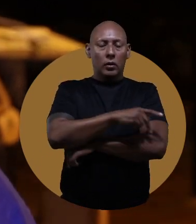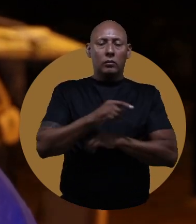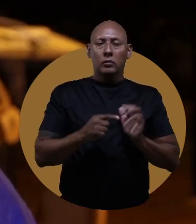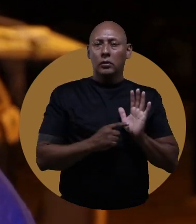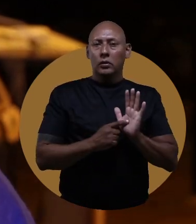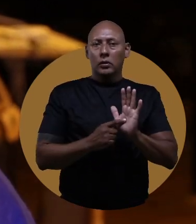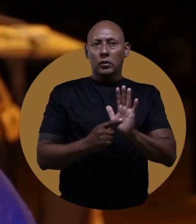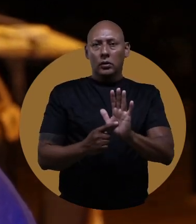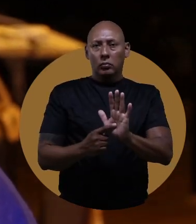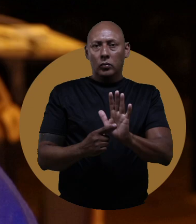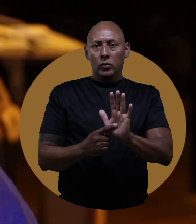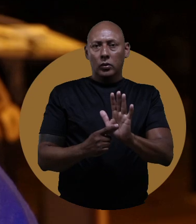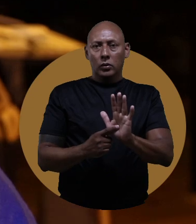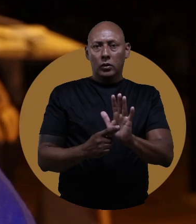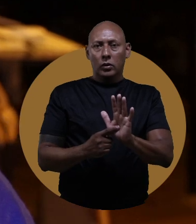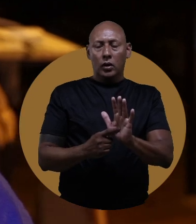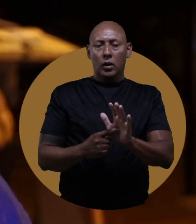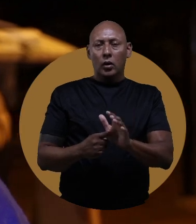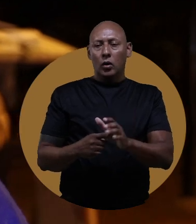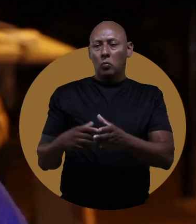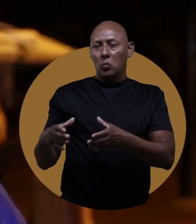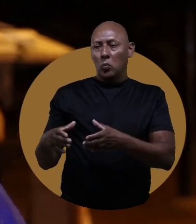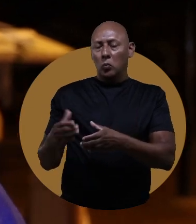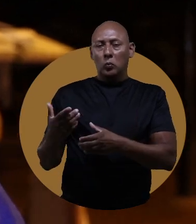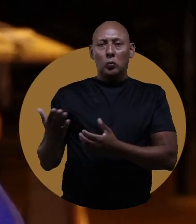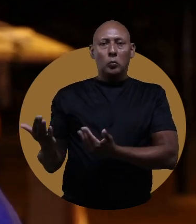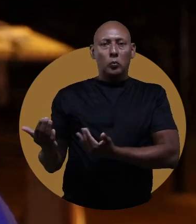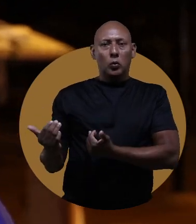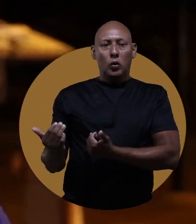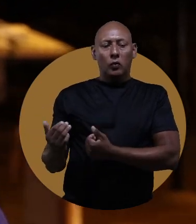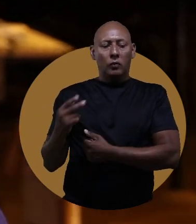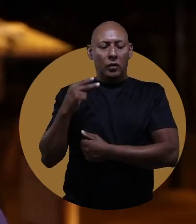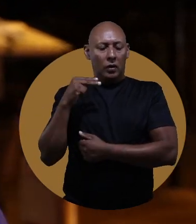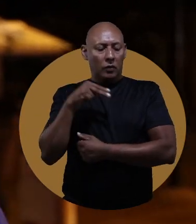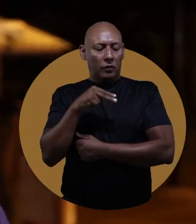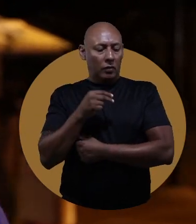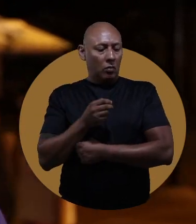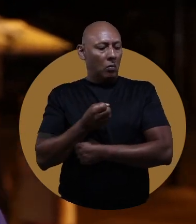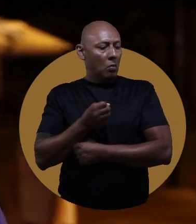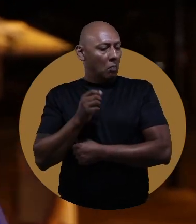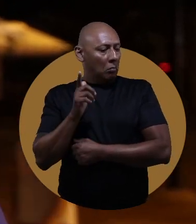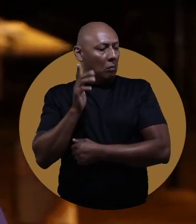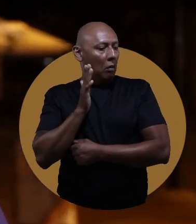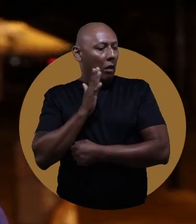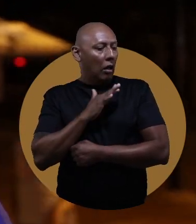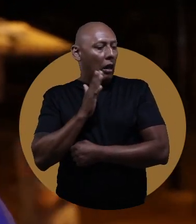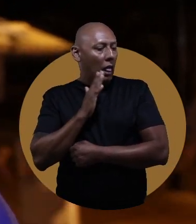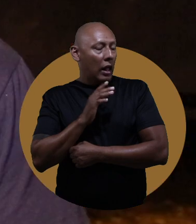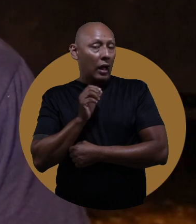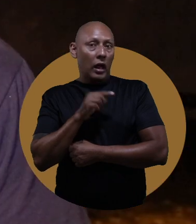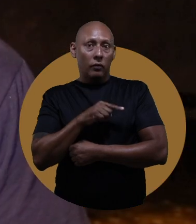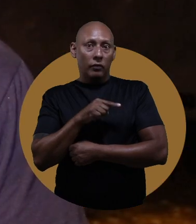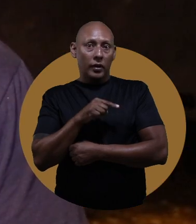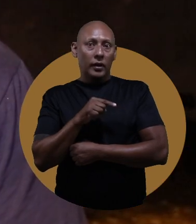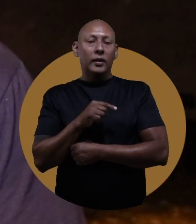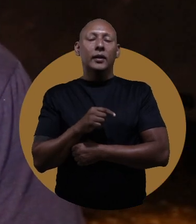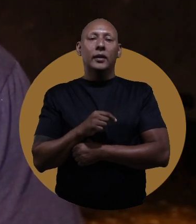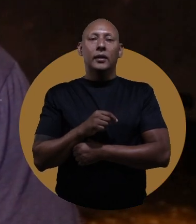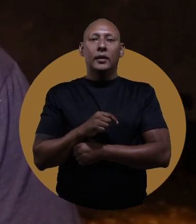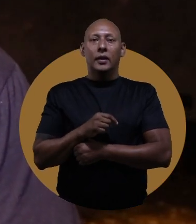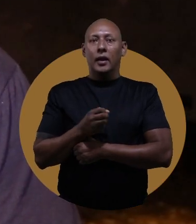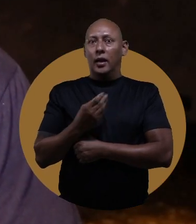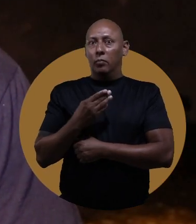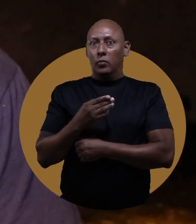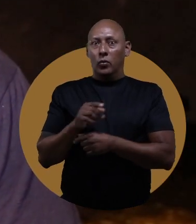incentiva a galera a vir, a se interessar, quem sabe sair novos artistas da cidade. É